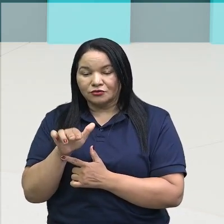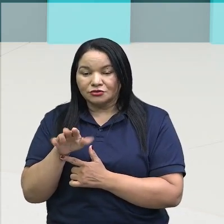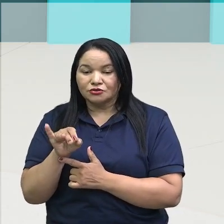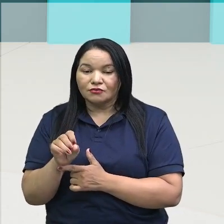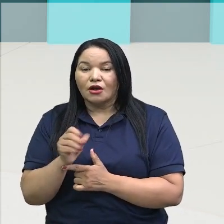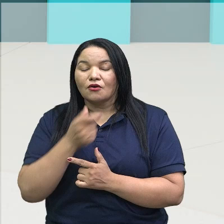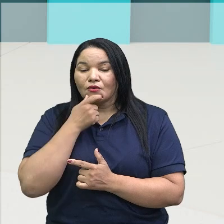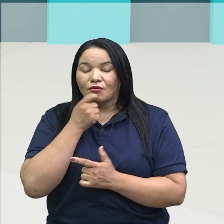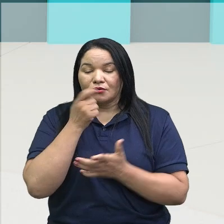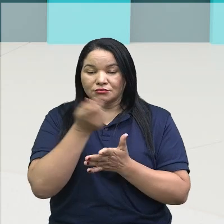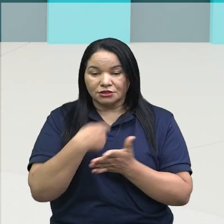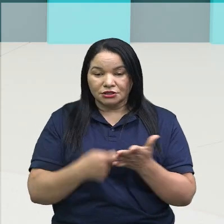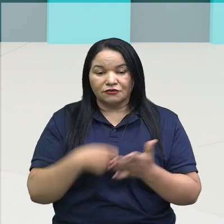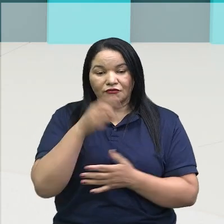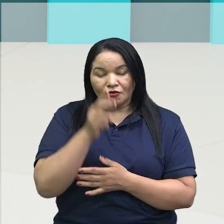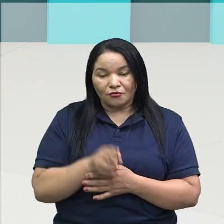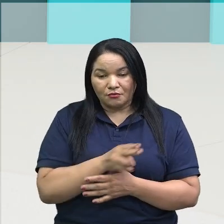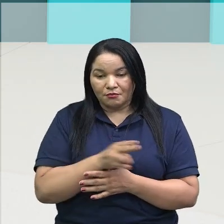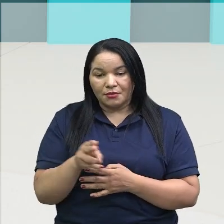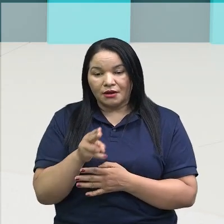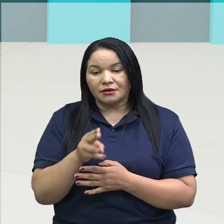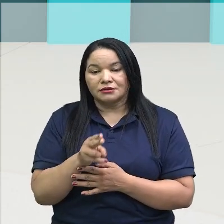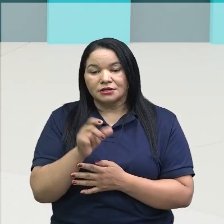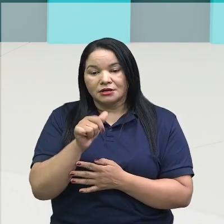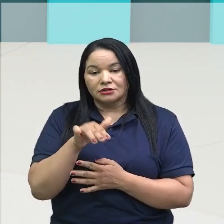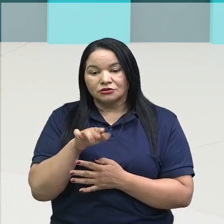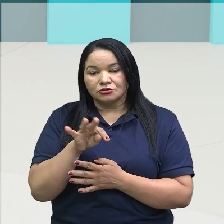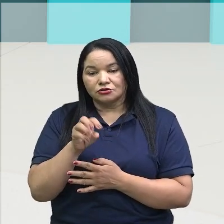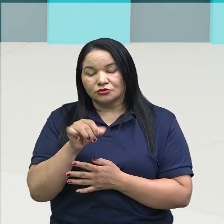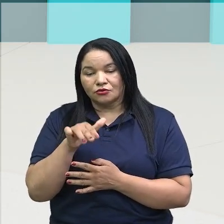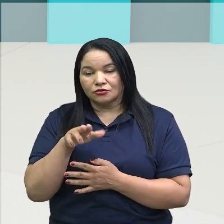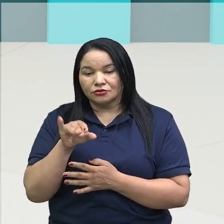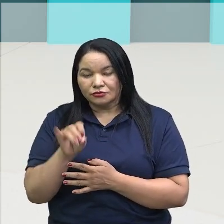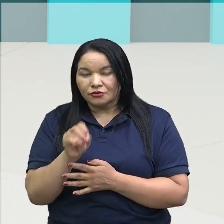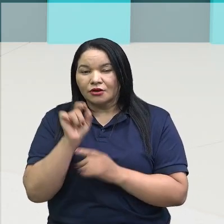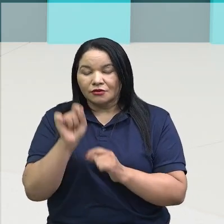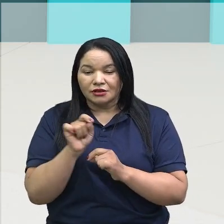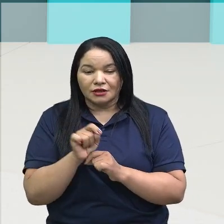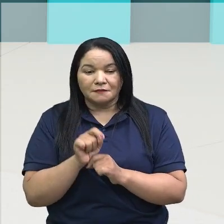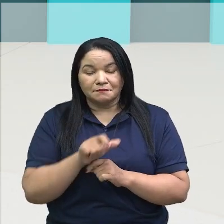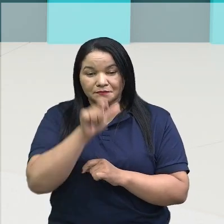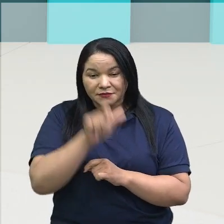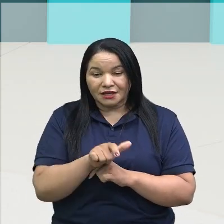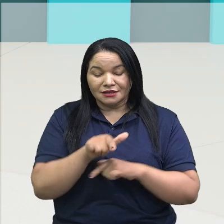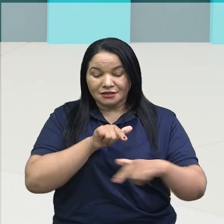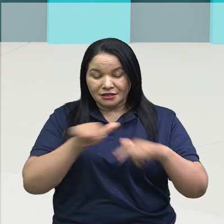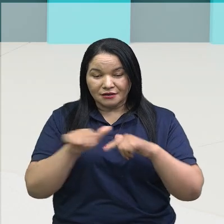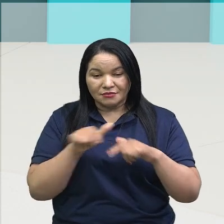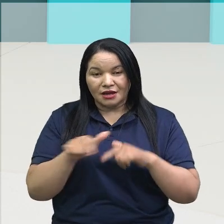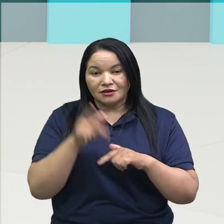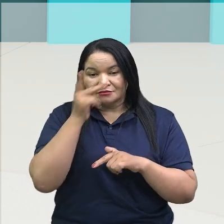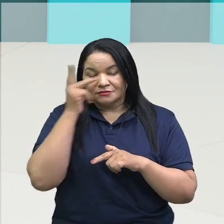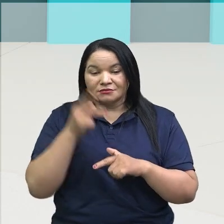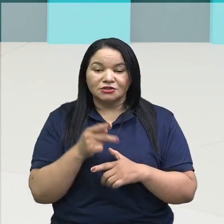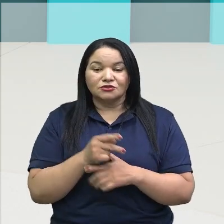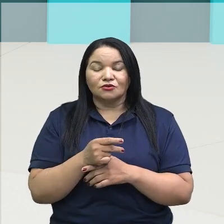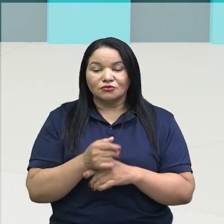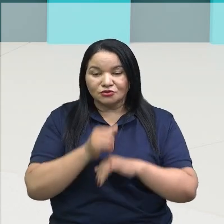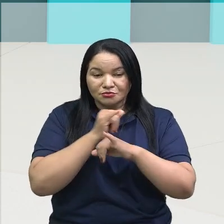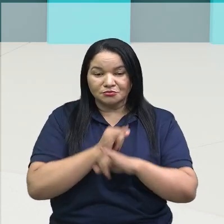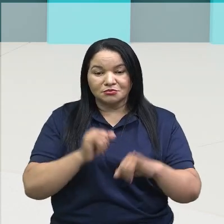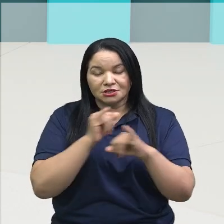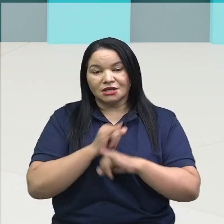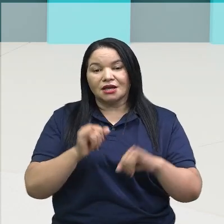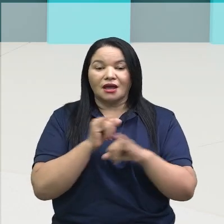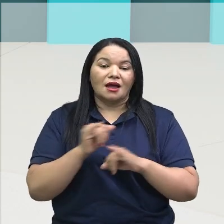reflete exatamente a questão da função dos pregadores, a função daqueles que têm a finalidade de levar a palavra